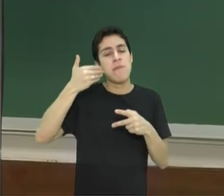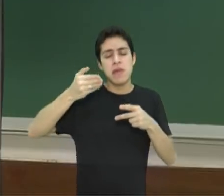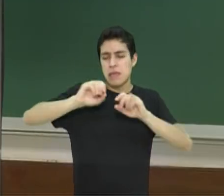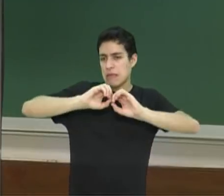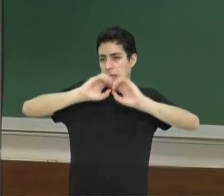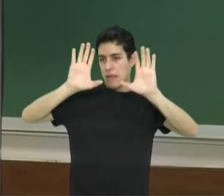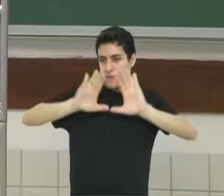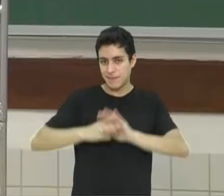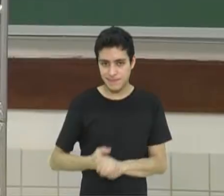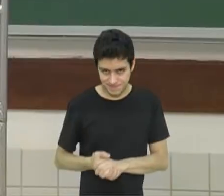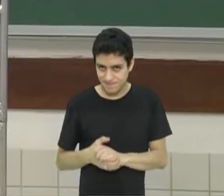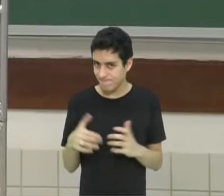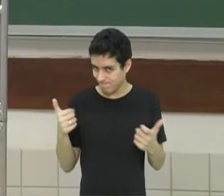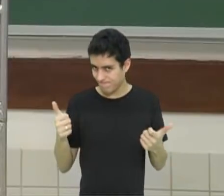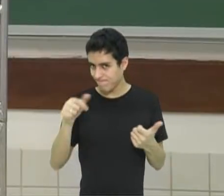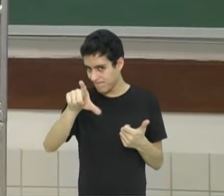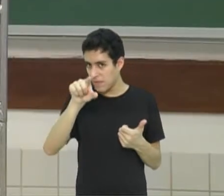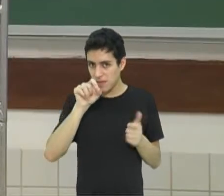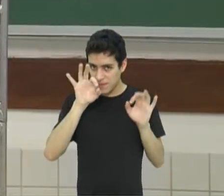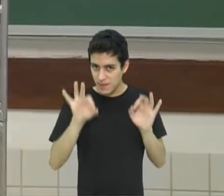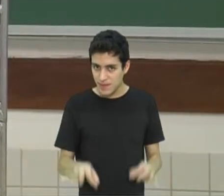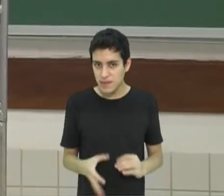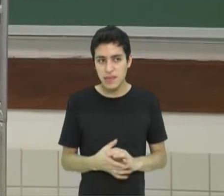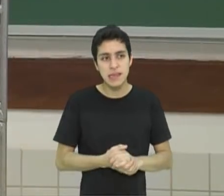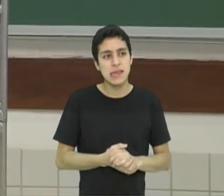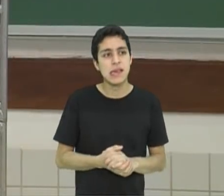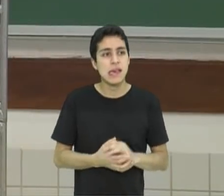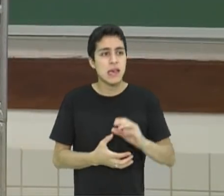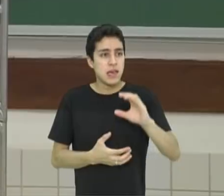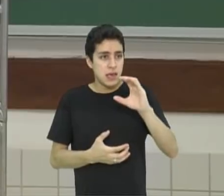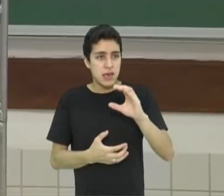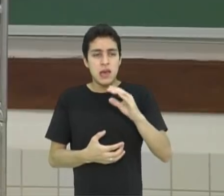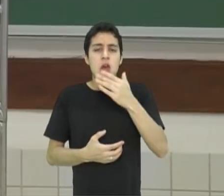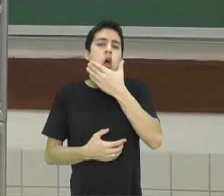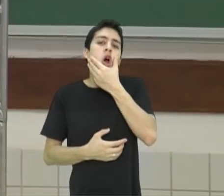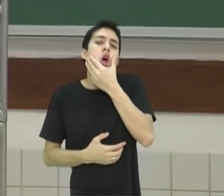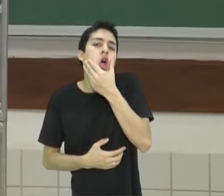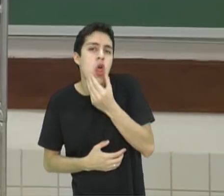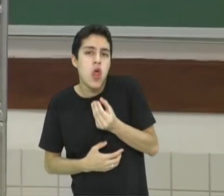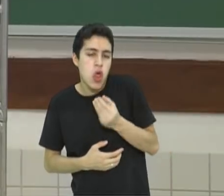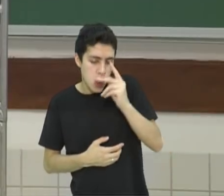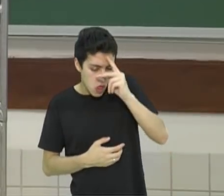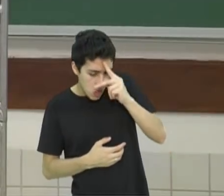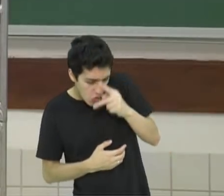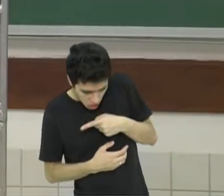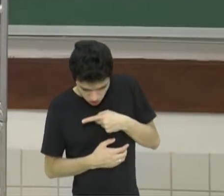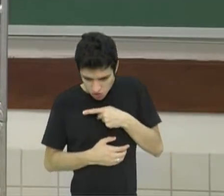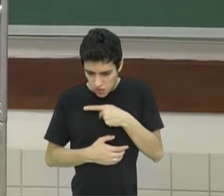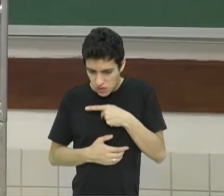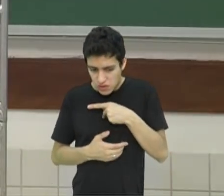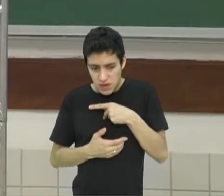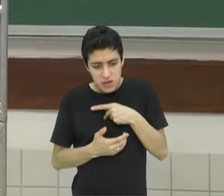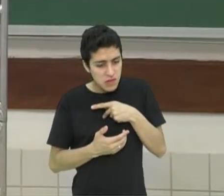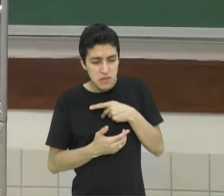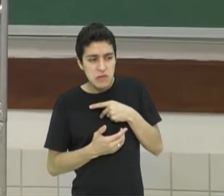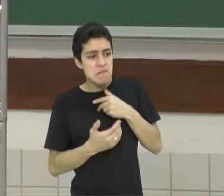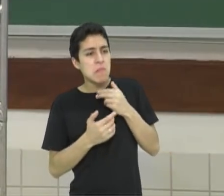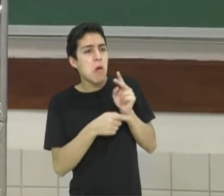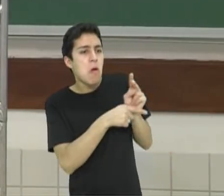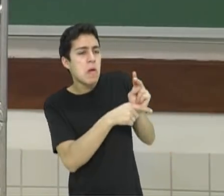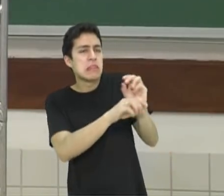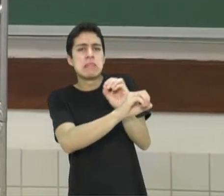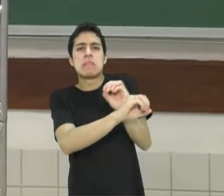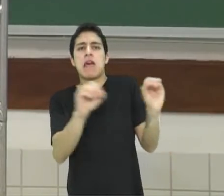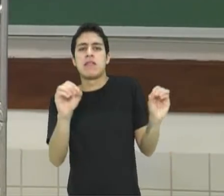parecer melhor. Tá? Aí na letra C, um homem egoísta e carente de cuidados com o próximo, o texto